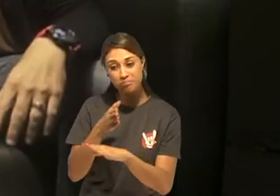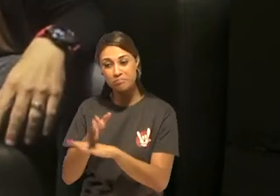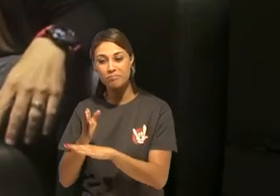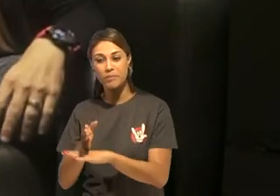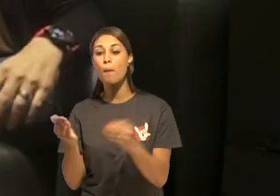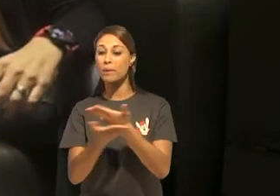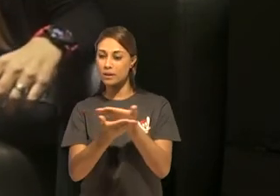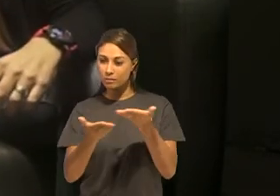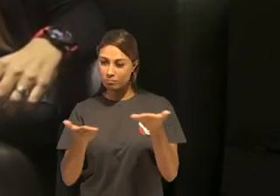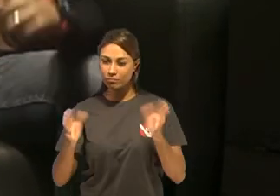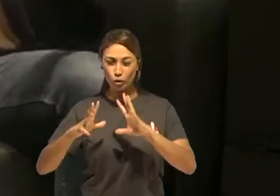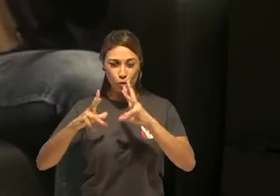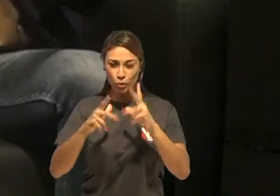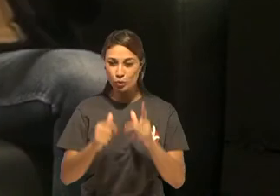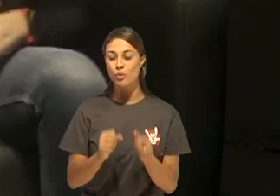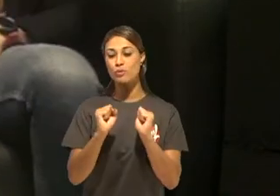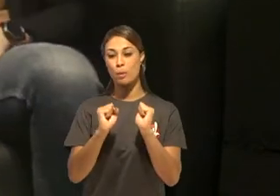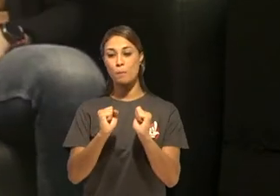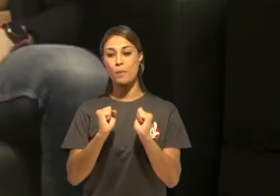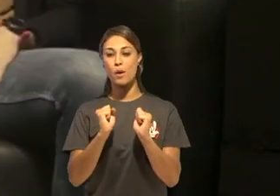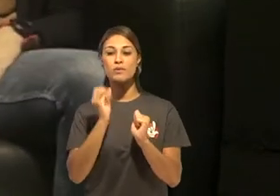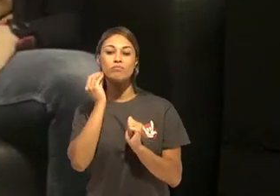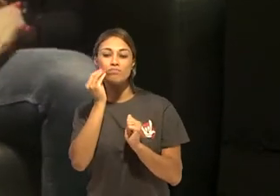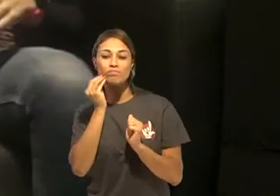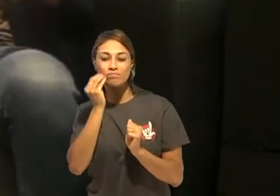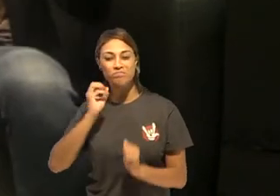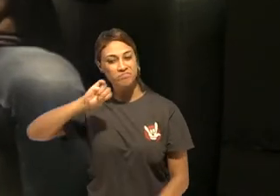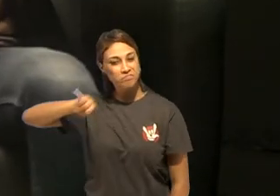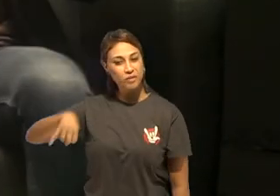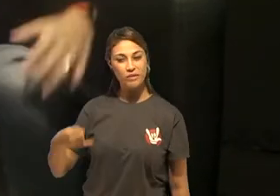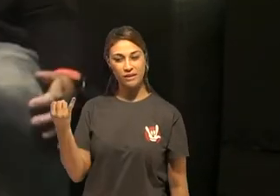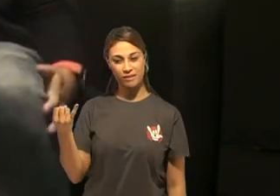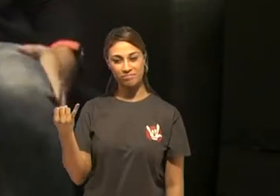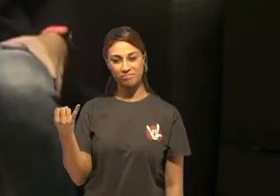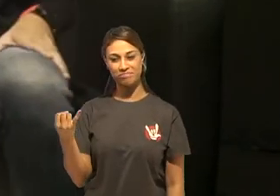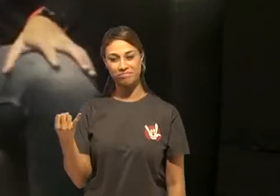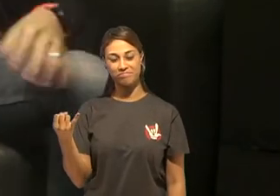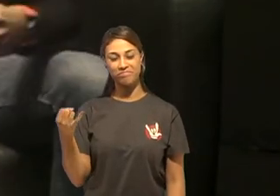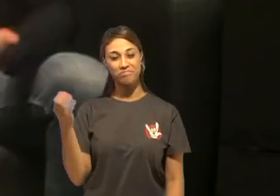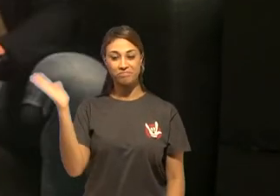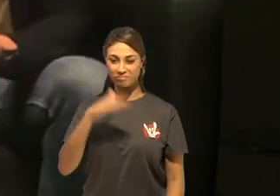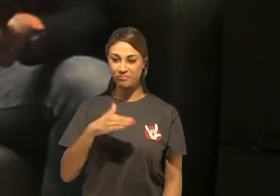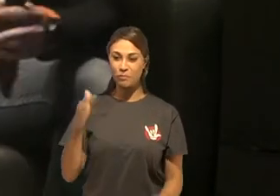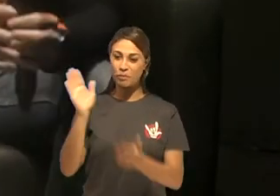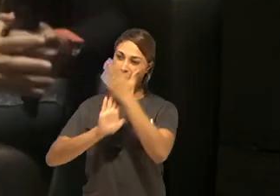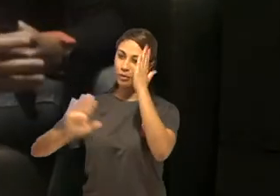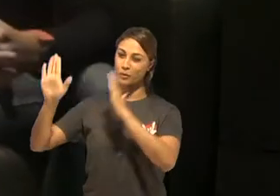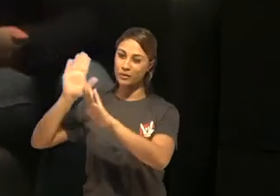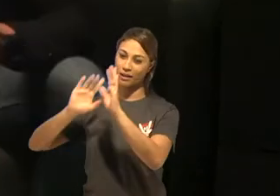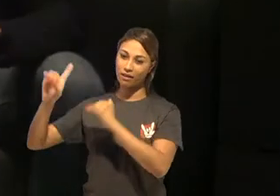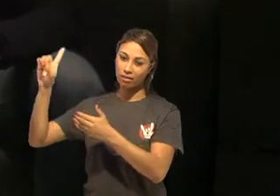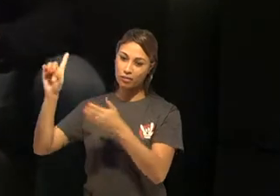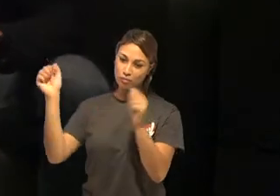também desfrutar dessa noite conosco. Vai ser muito louco. Vamos lá, vamos adorar a Deus junto.